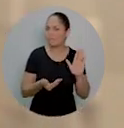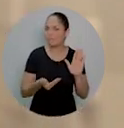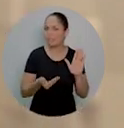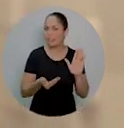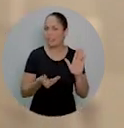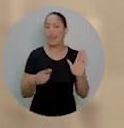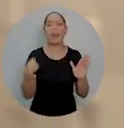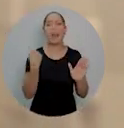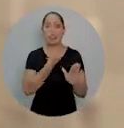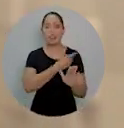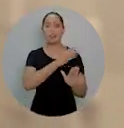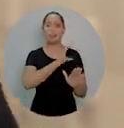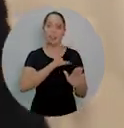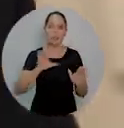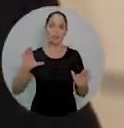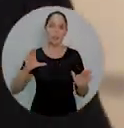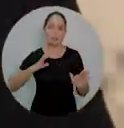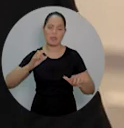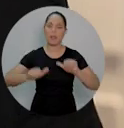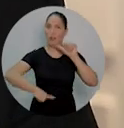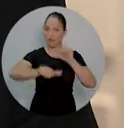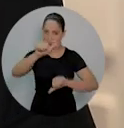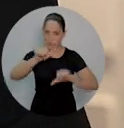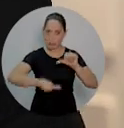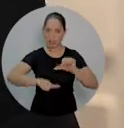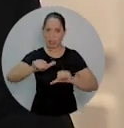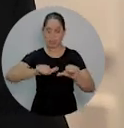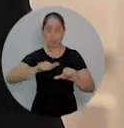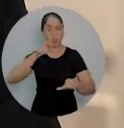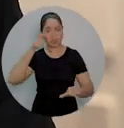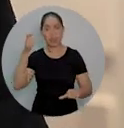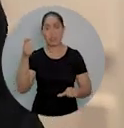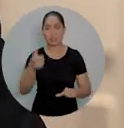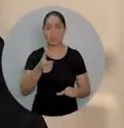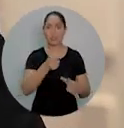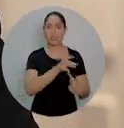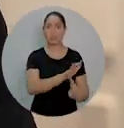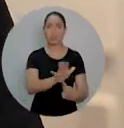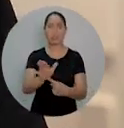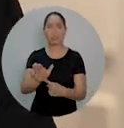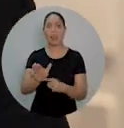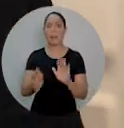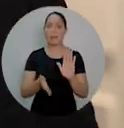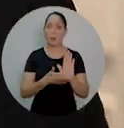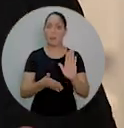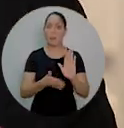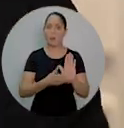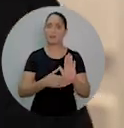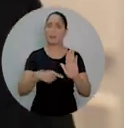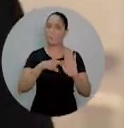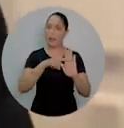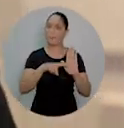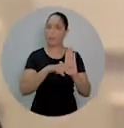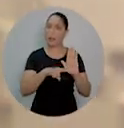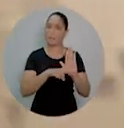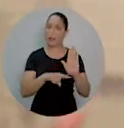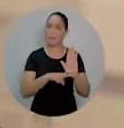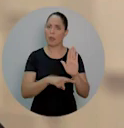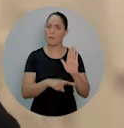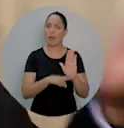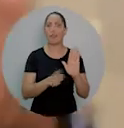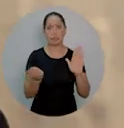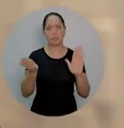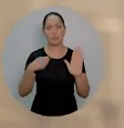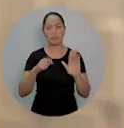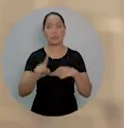Essa é a nossa intenção, essa é o nosso interesse de apresentar algumas propostas para a sociedade, para